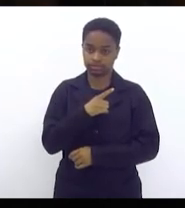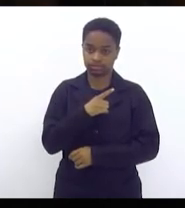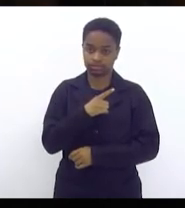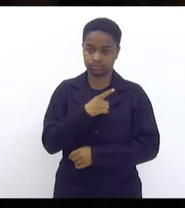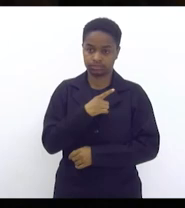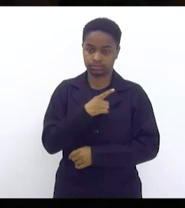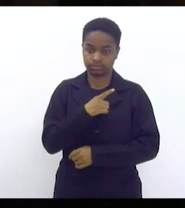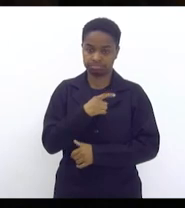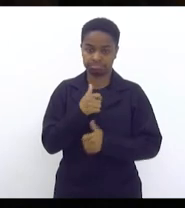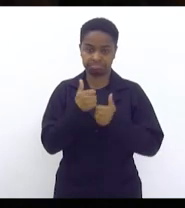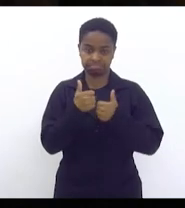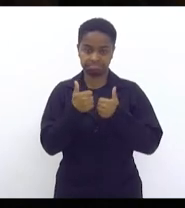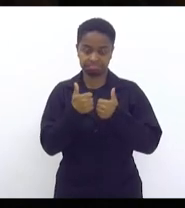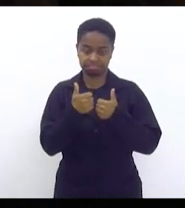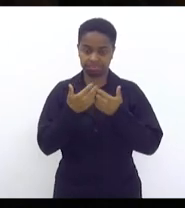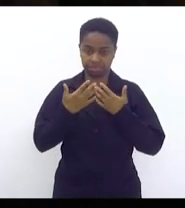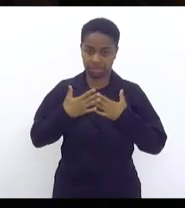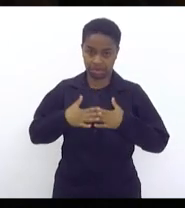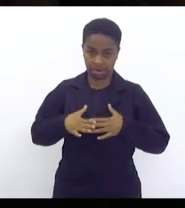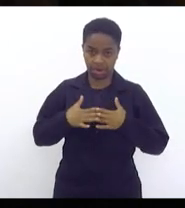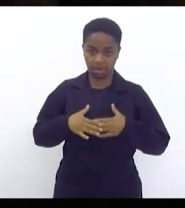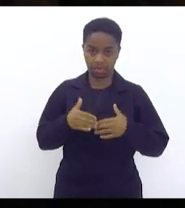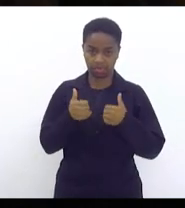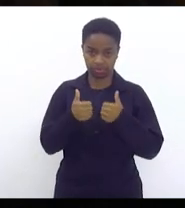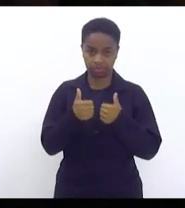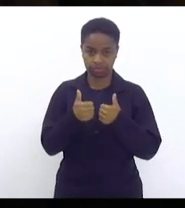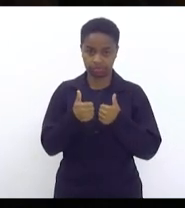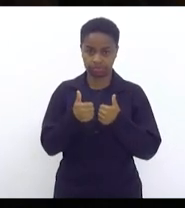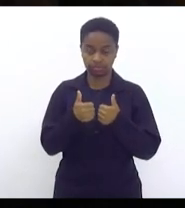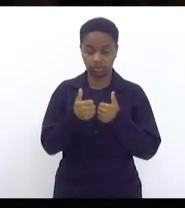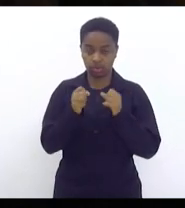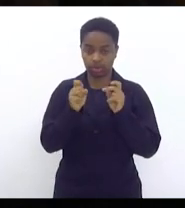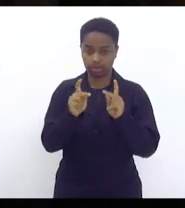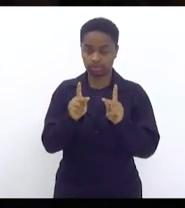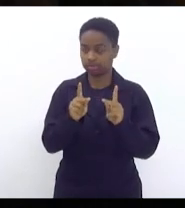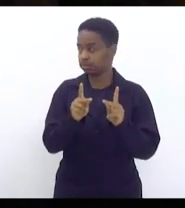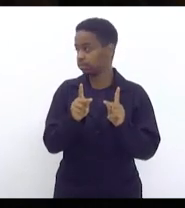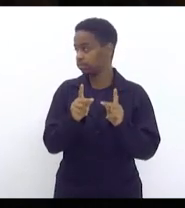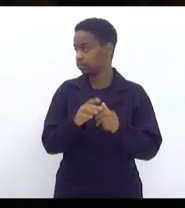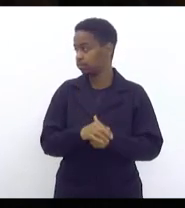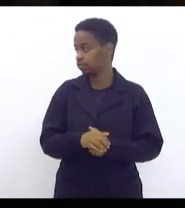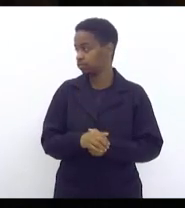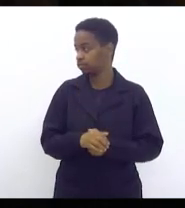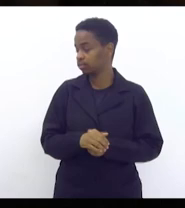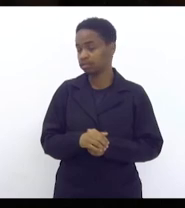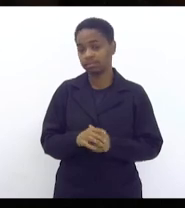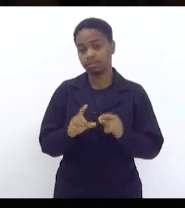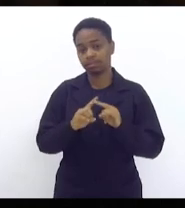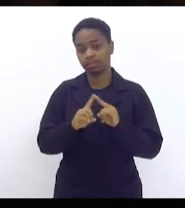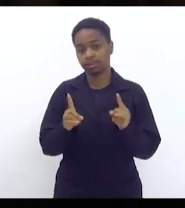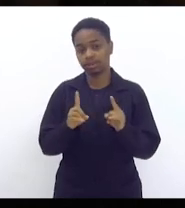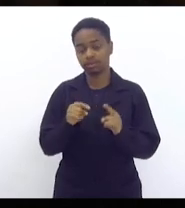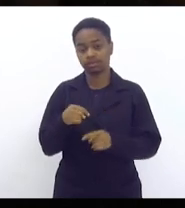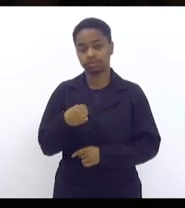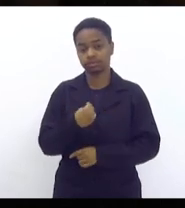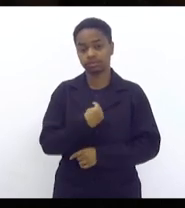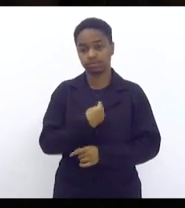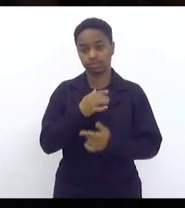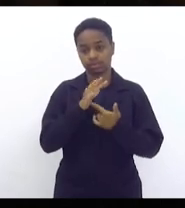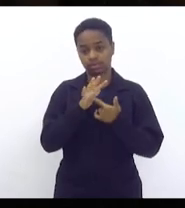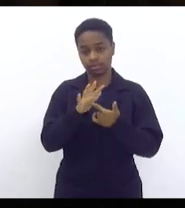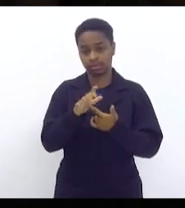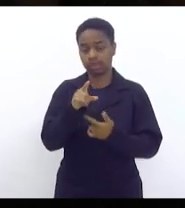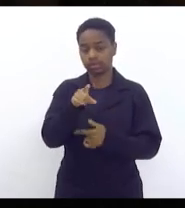no mar tranquilo, senhora deputada, tudo bem, mas apontamos, e a área que a senhora